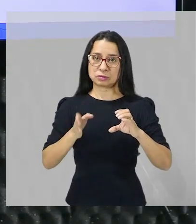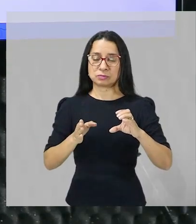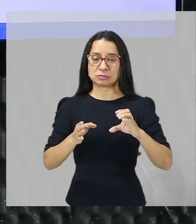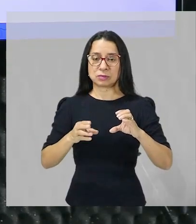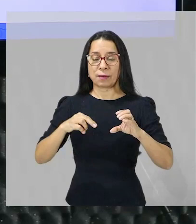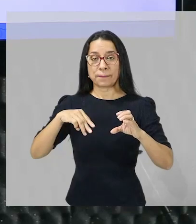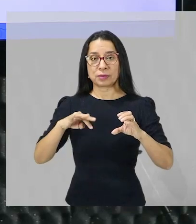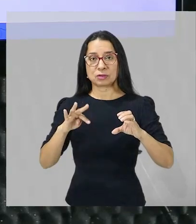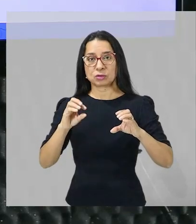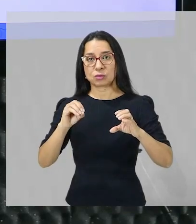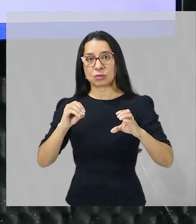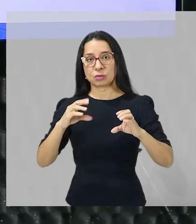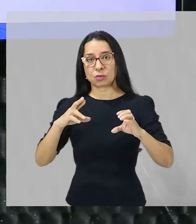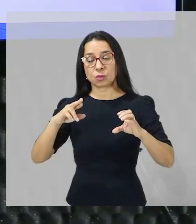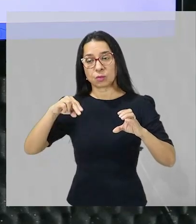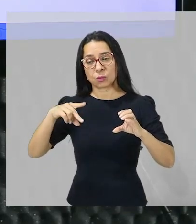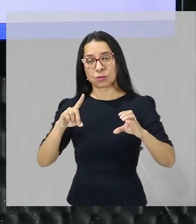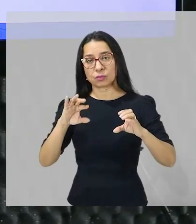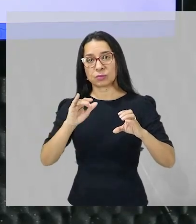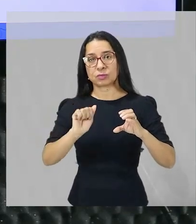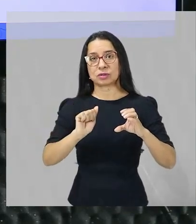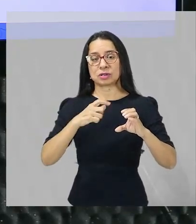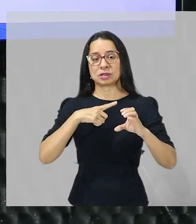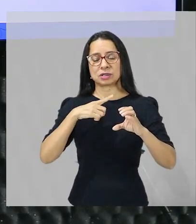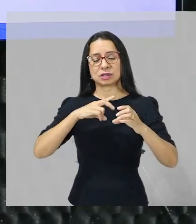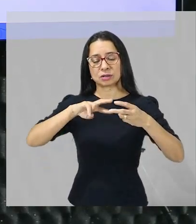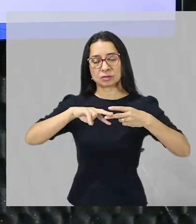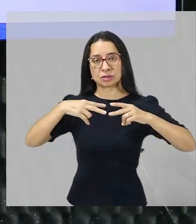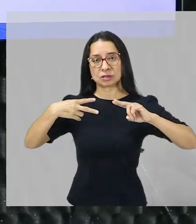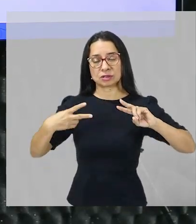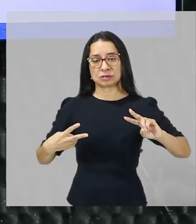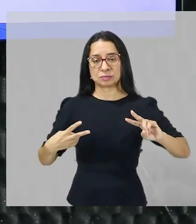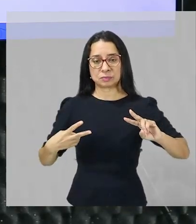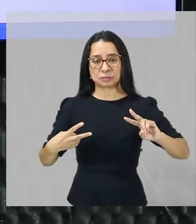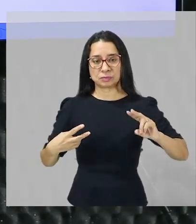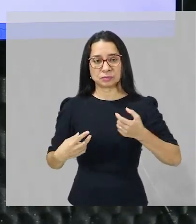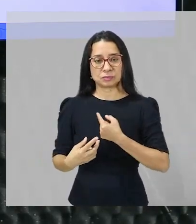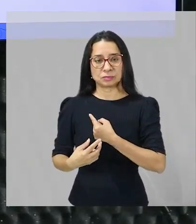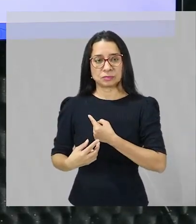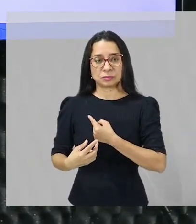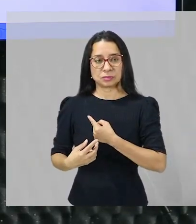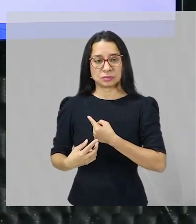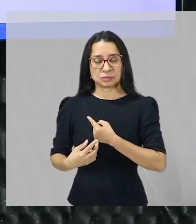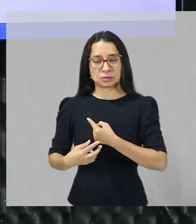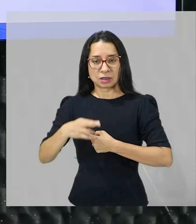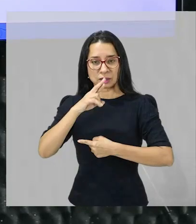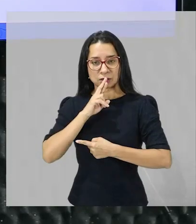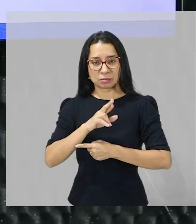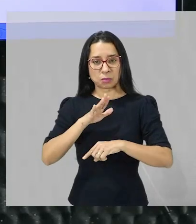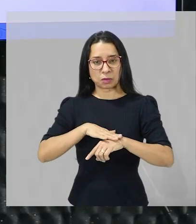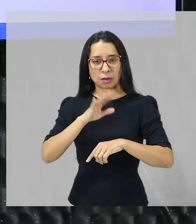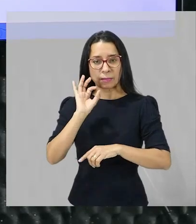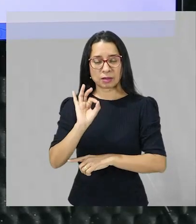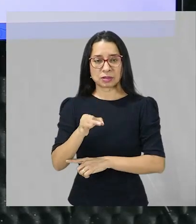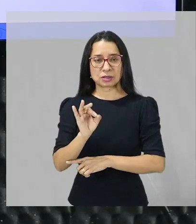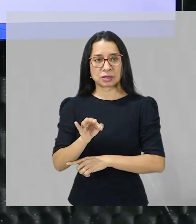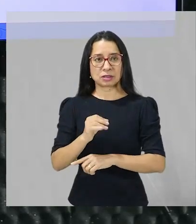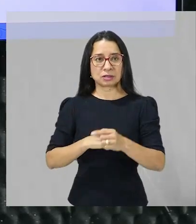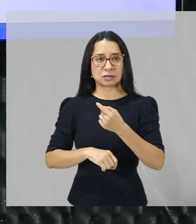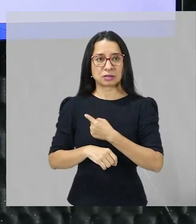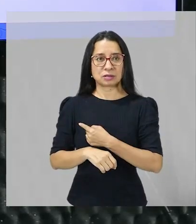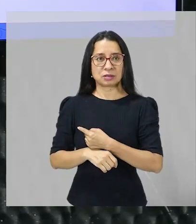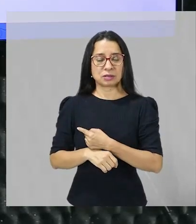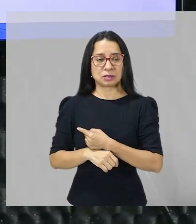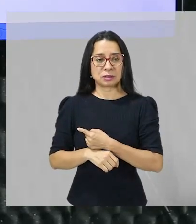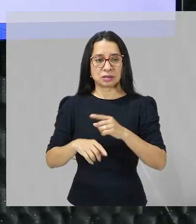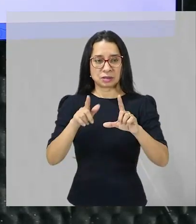essa mitocôndria tem o DNA mitocondrial. Então, a alternativa mais correta aqui, pessoal, eu já vou logo direto ao